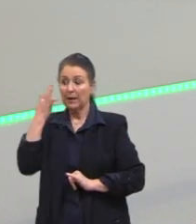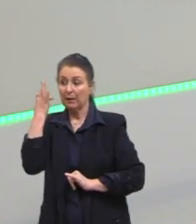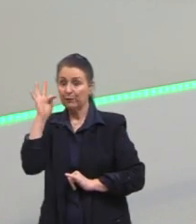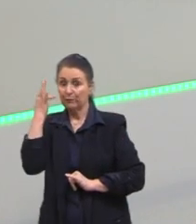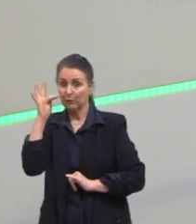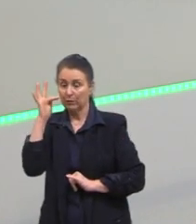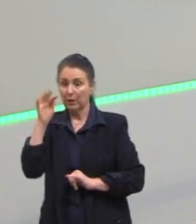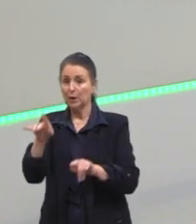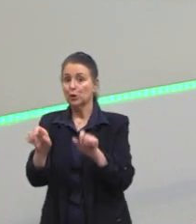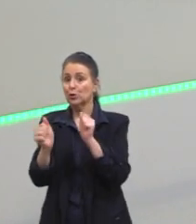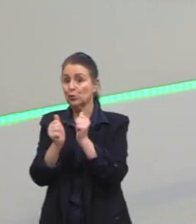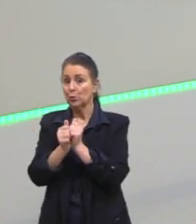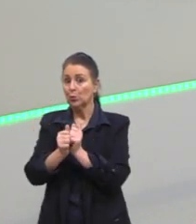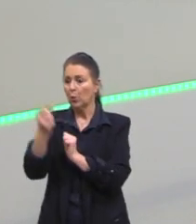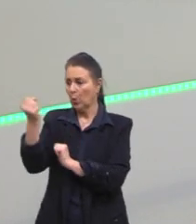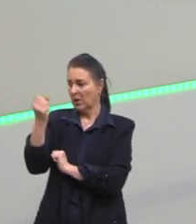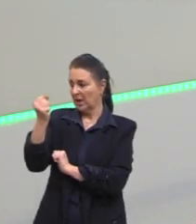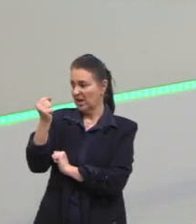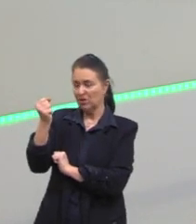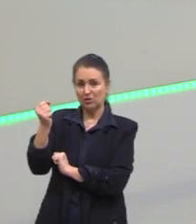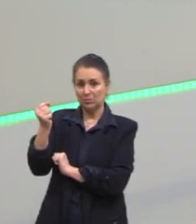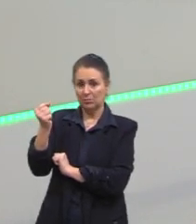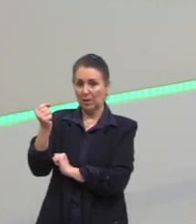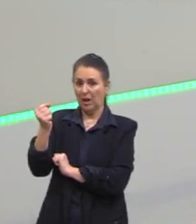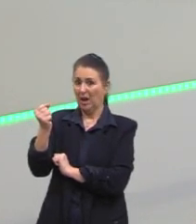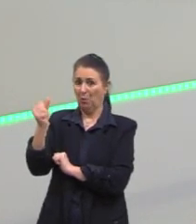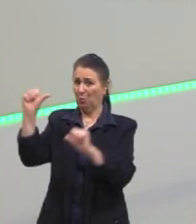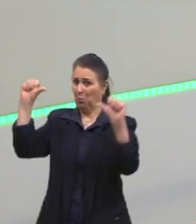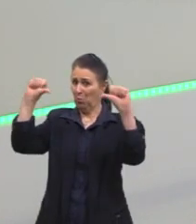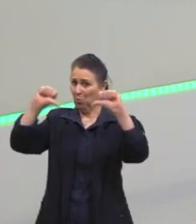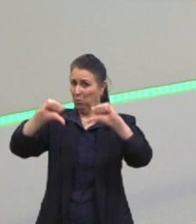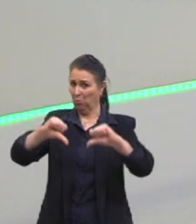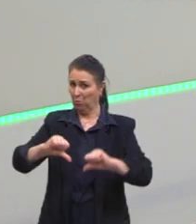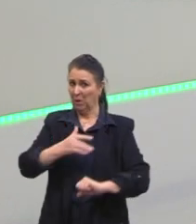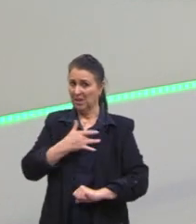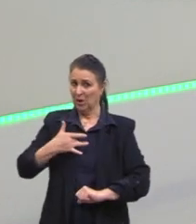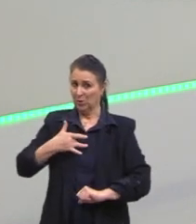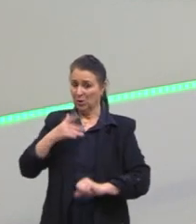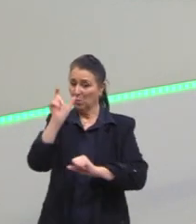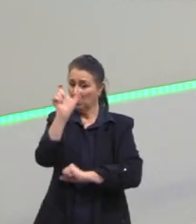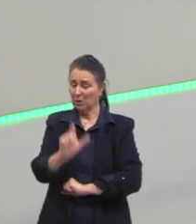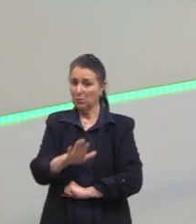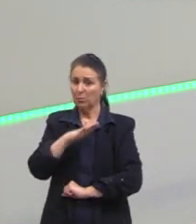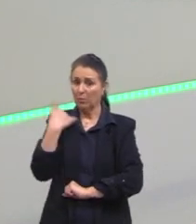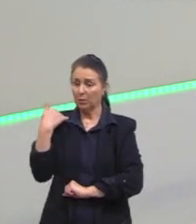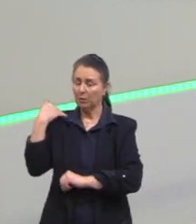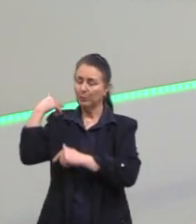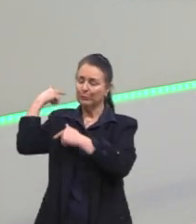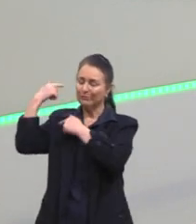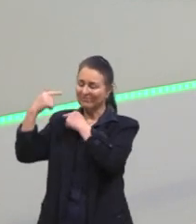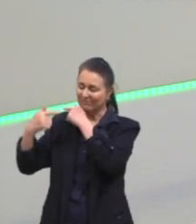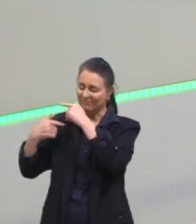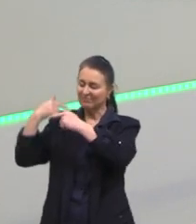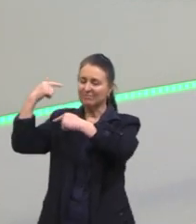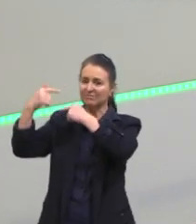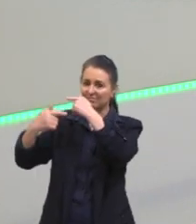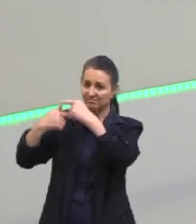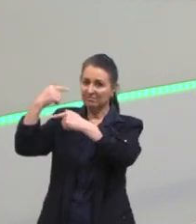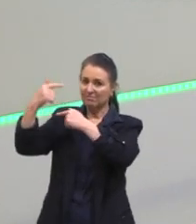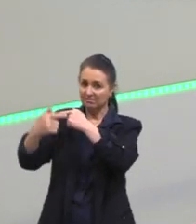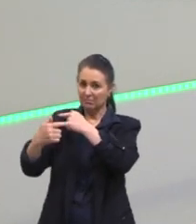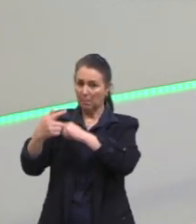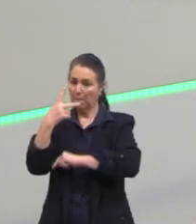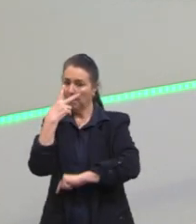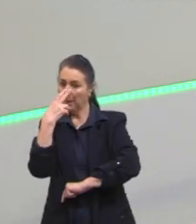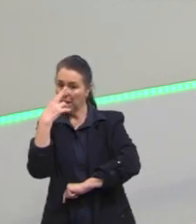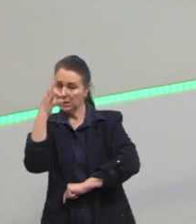as pessoas morriam. Então, esses mitos populares vão passando de geração em geração, são tidos como